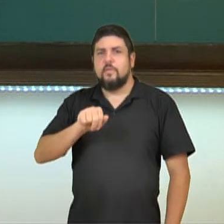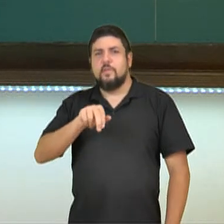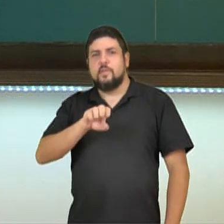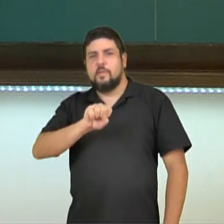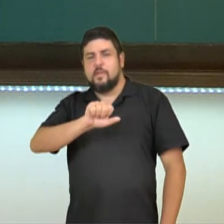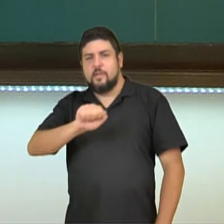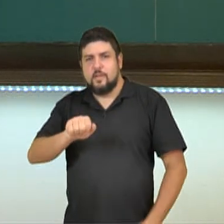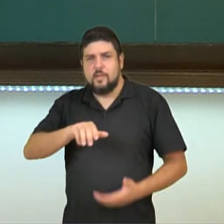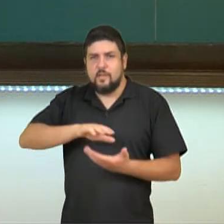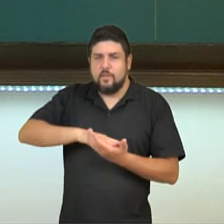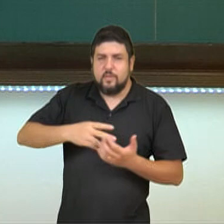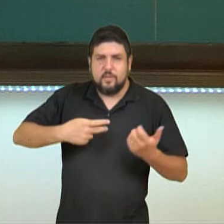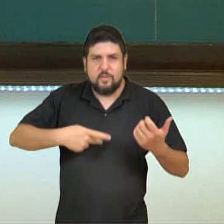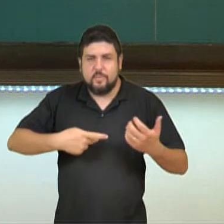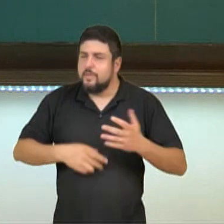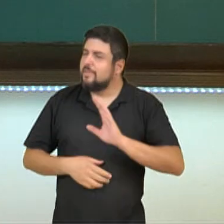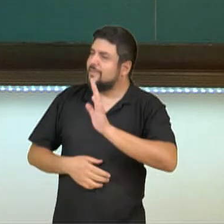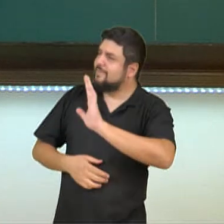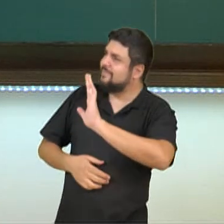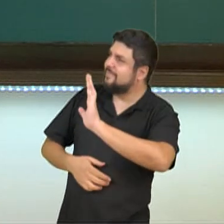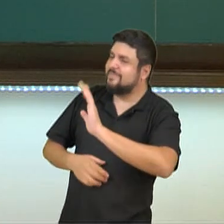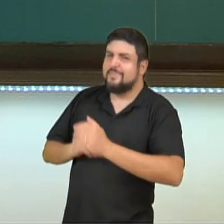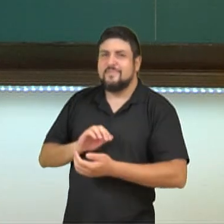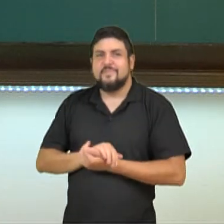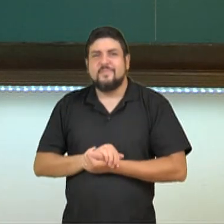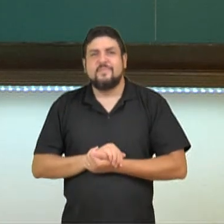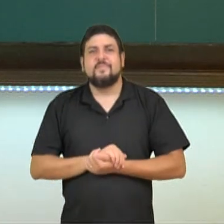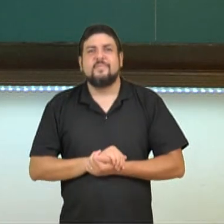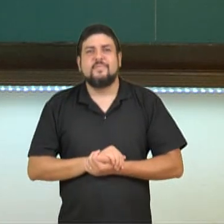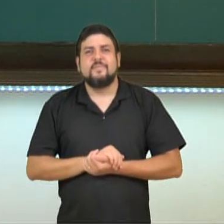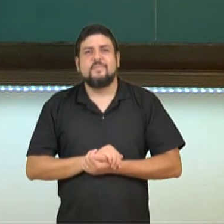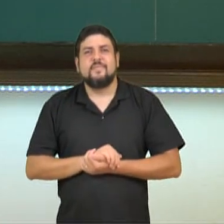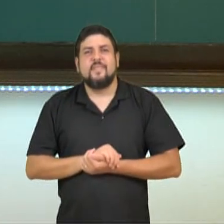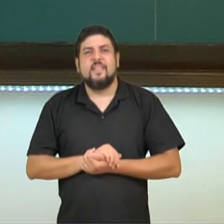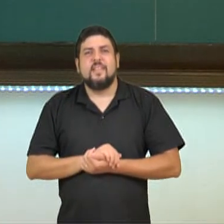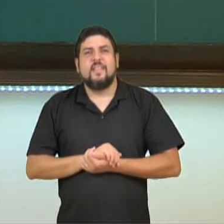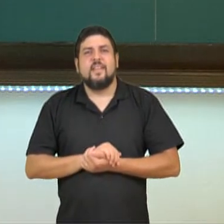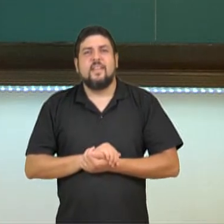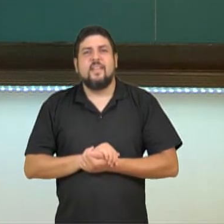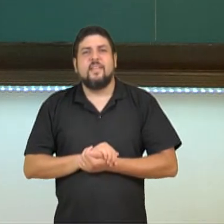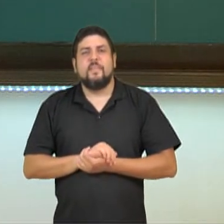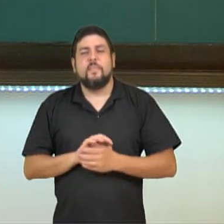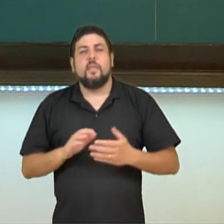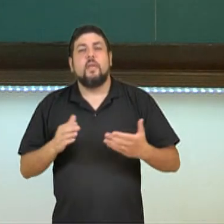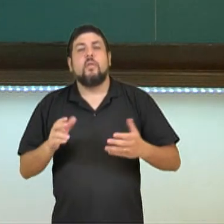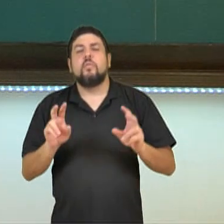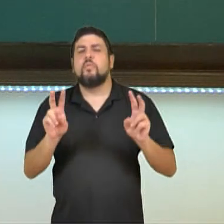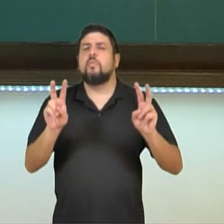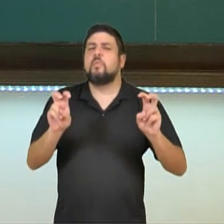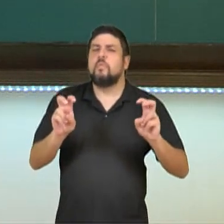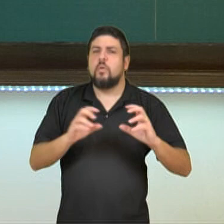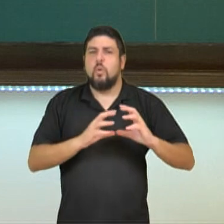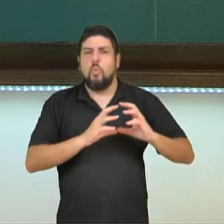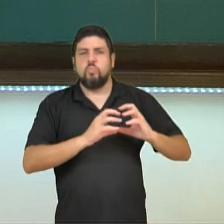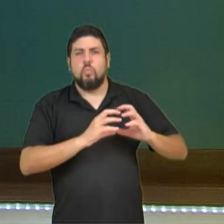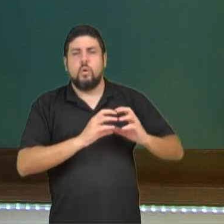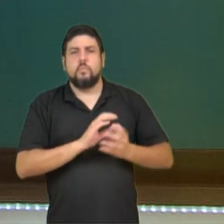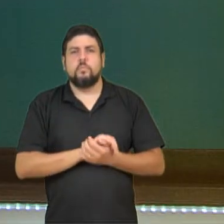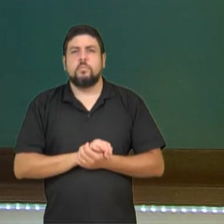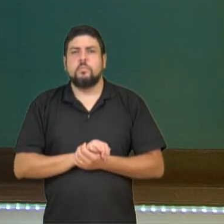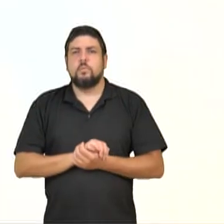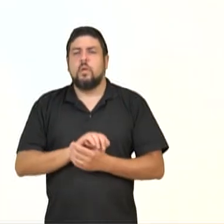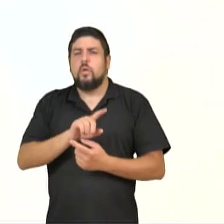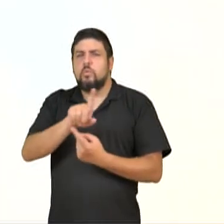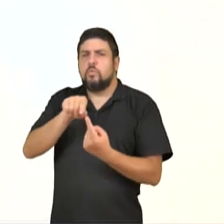e com o nosso intérprete Paulo. Oi, Paulo, tudo bem? E a gente está aqui para falar sobre o softball. E quais são